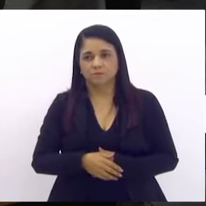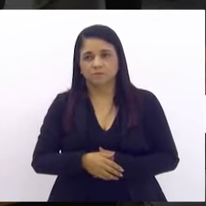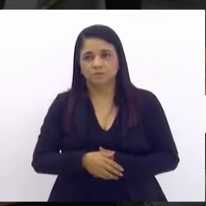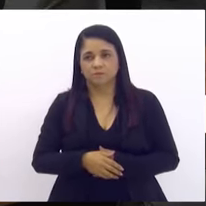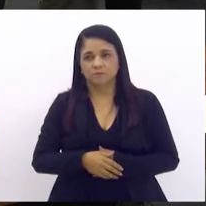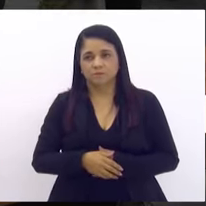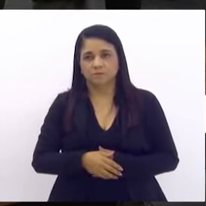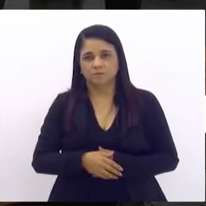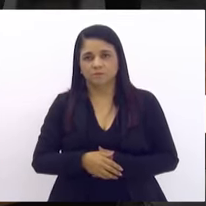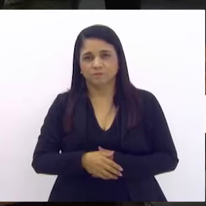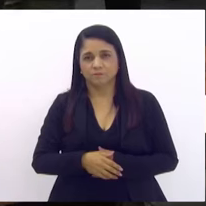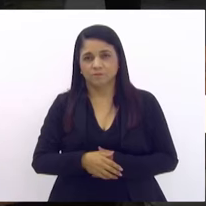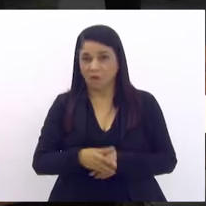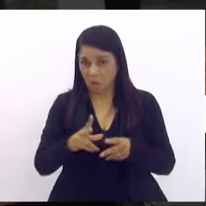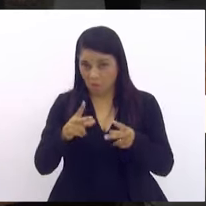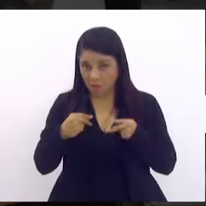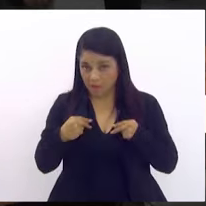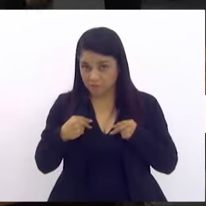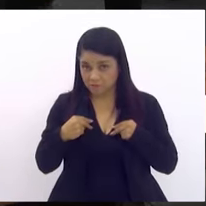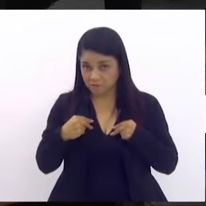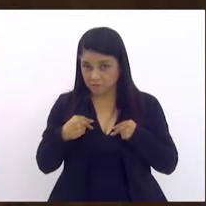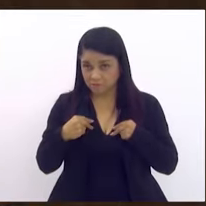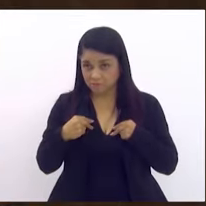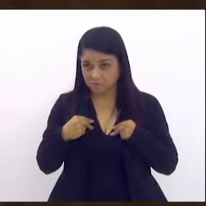é o mérito senhora